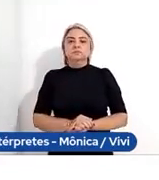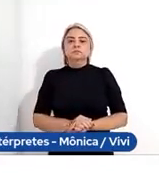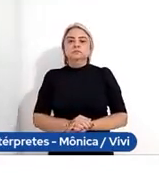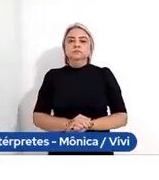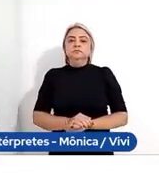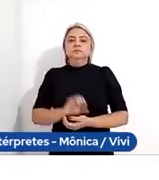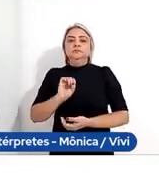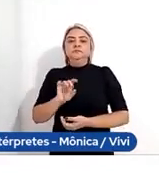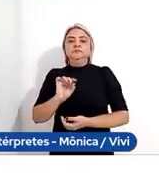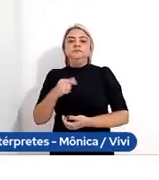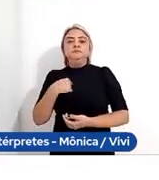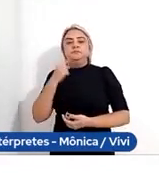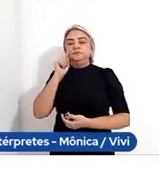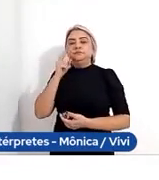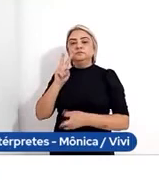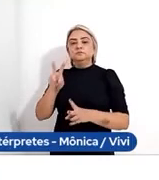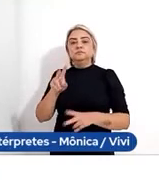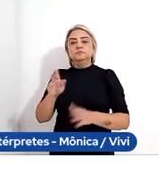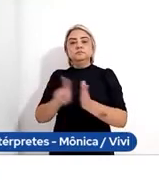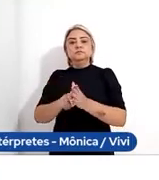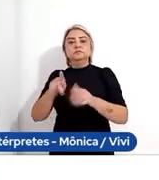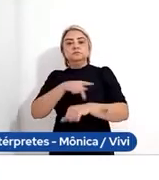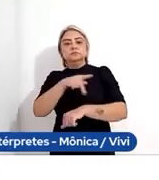Só que podemos ver também que o próprio Brasil aqui